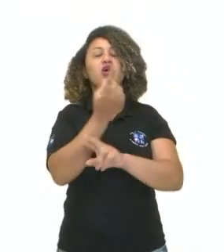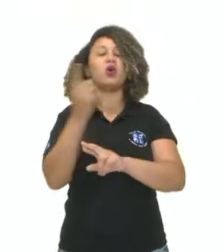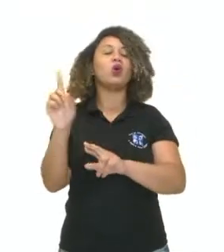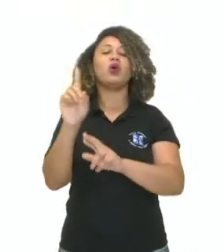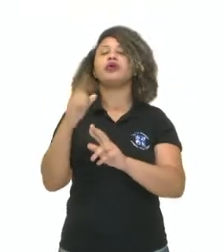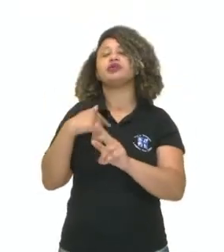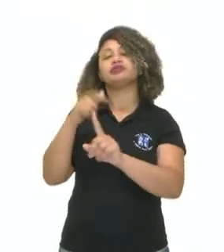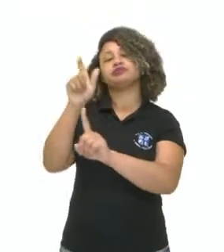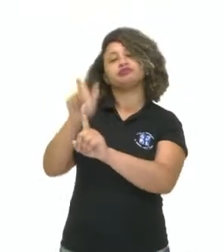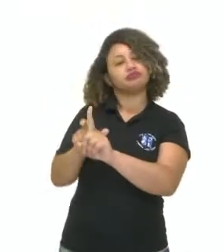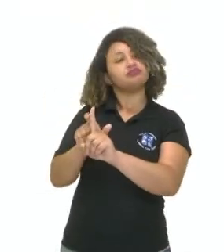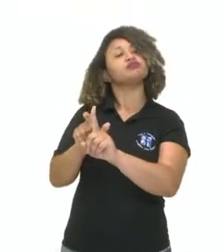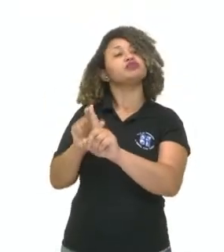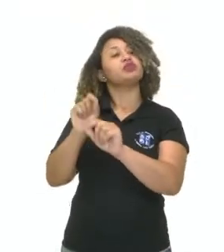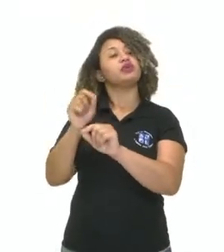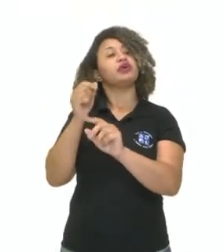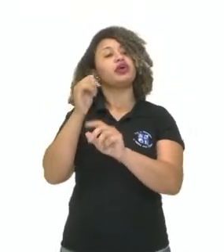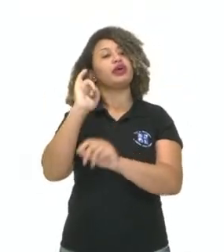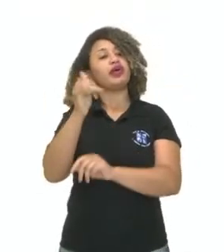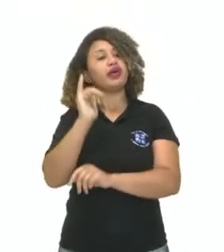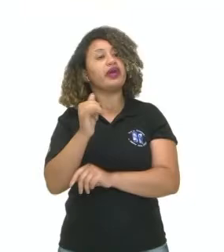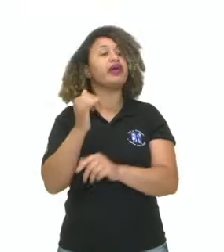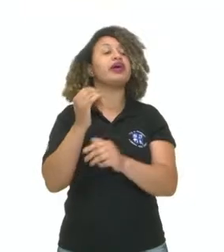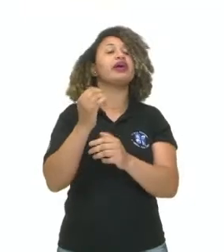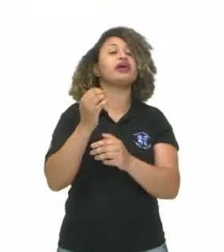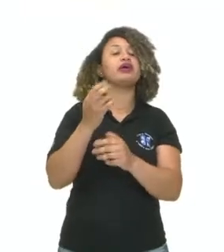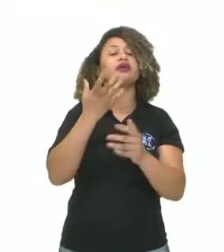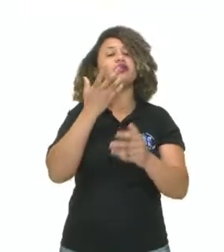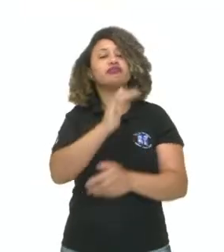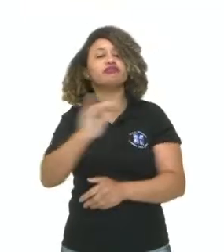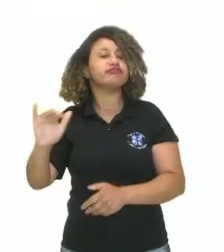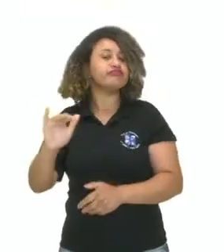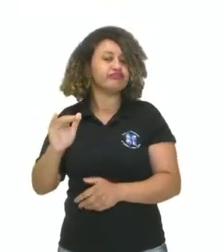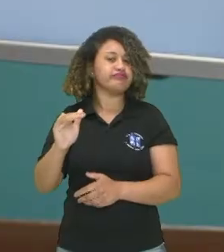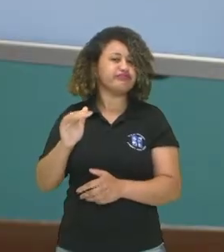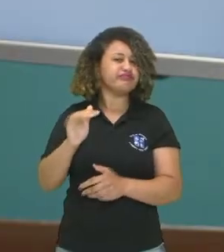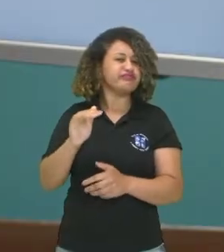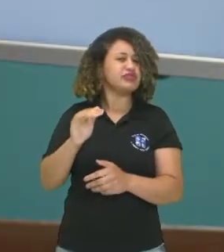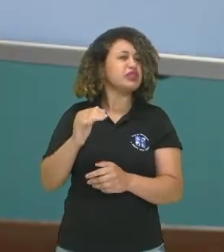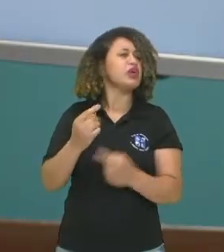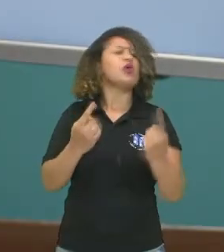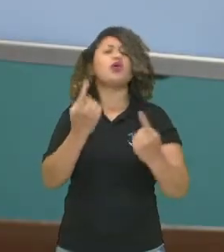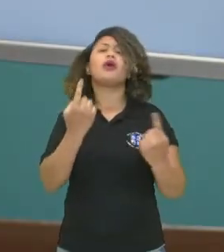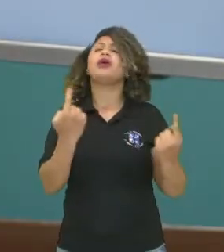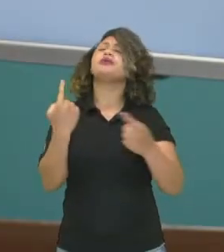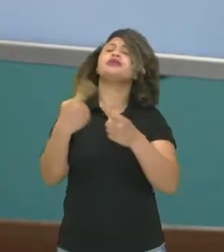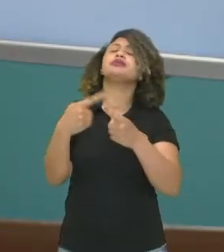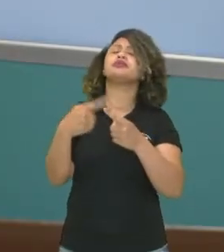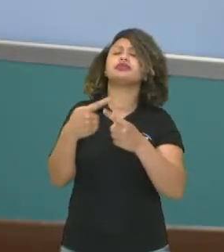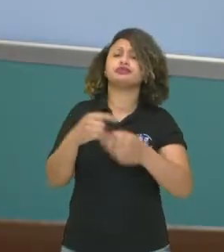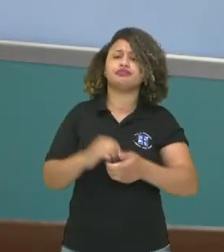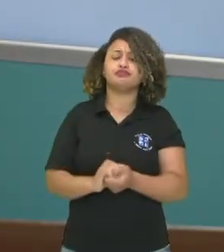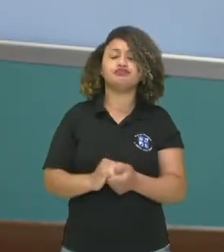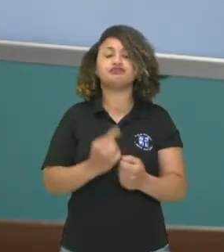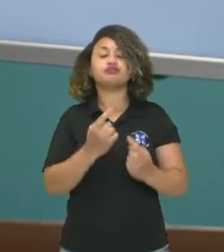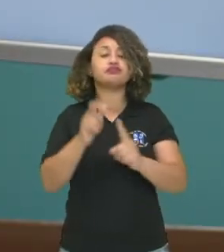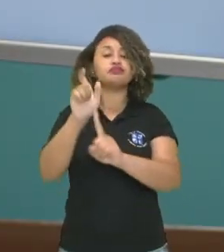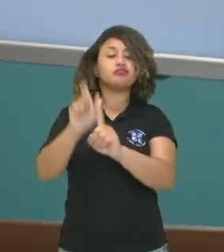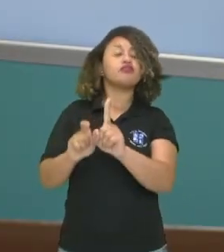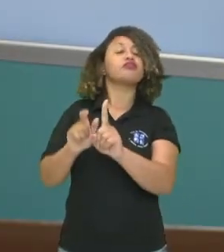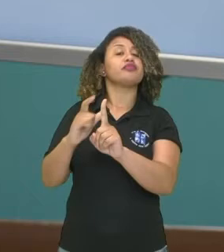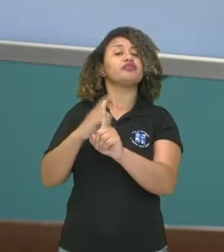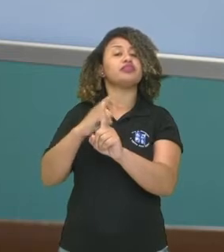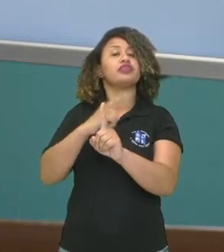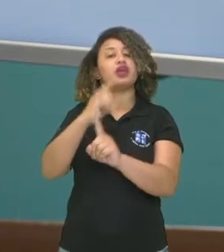uma personagem de conto infantil. Qual e por quê? Qual personagem de conto infantil tem um nariz